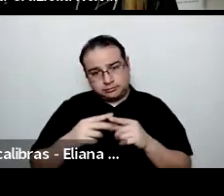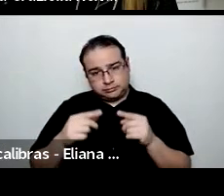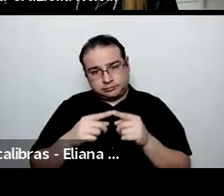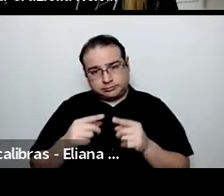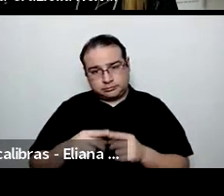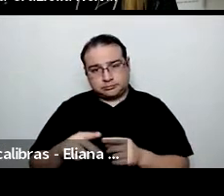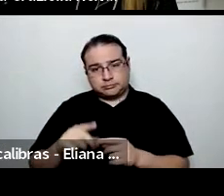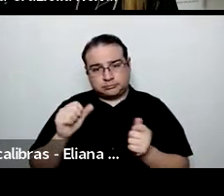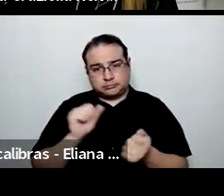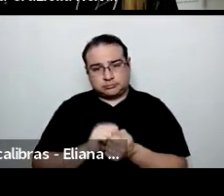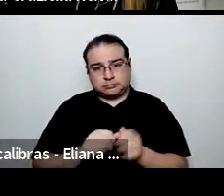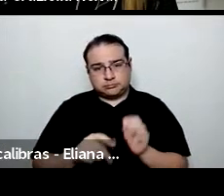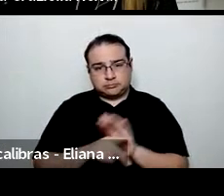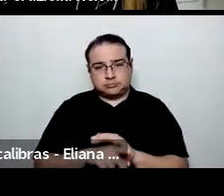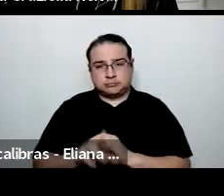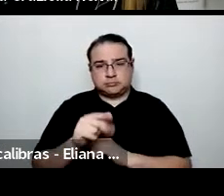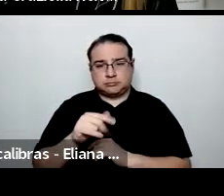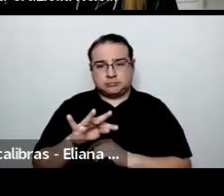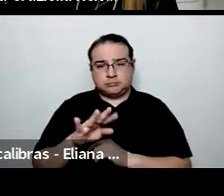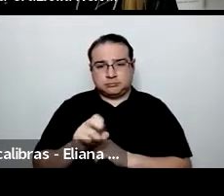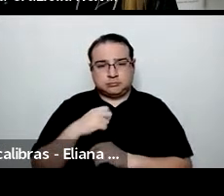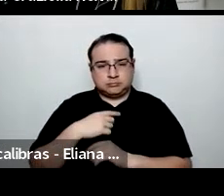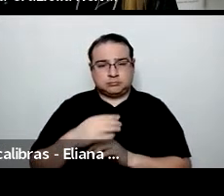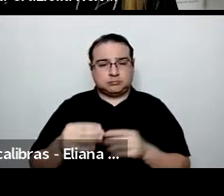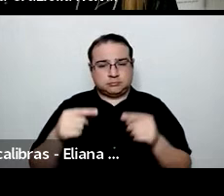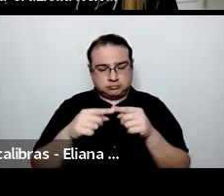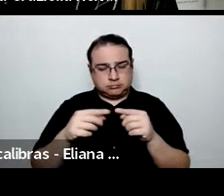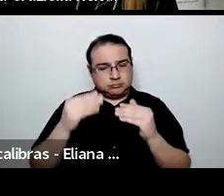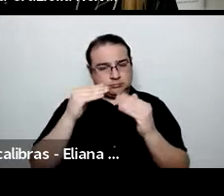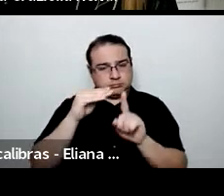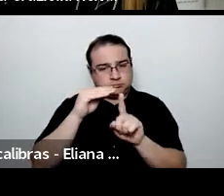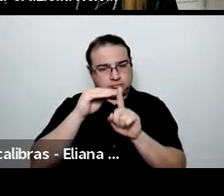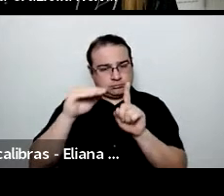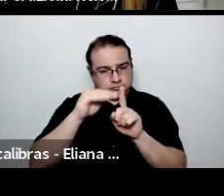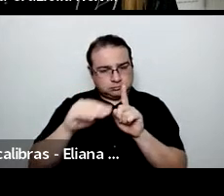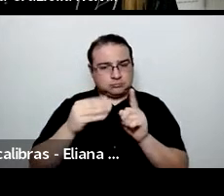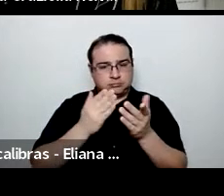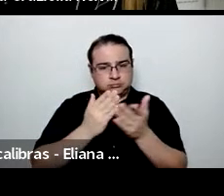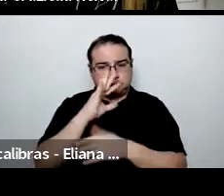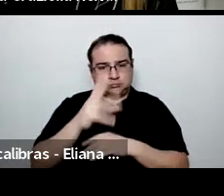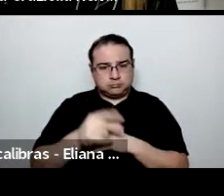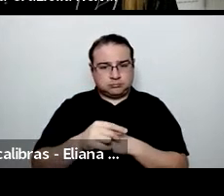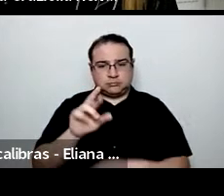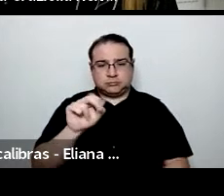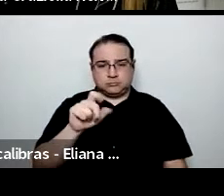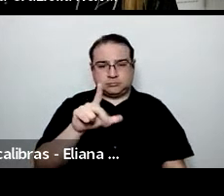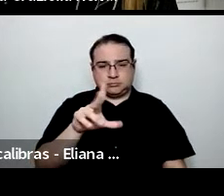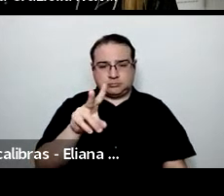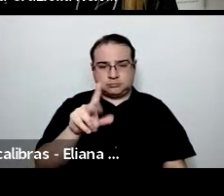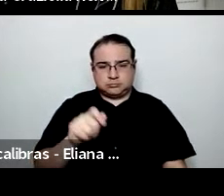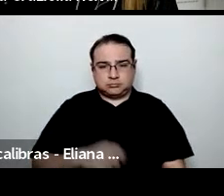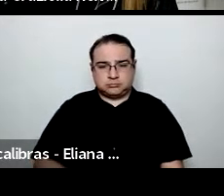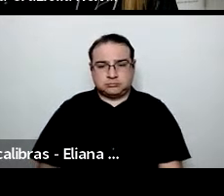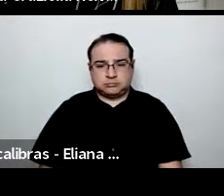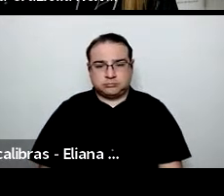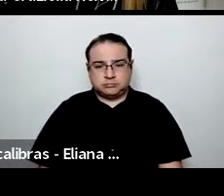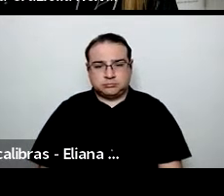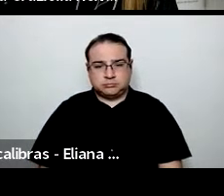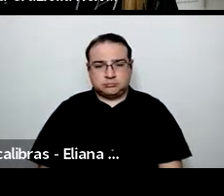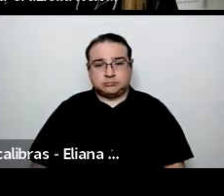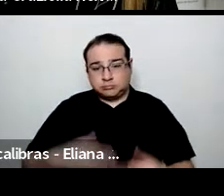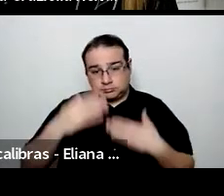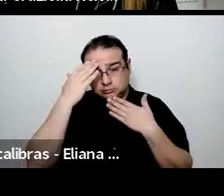detrimento do recorrente tô tô dando parcial provimento para aprovar as contas com ressalvas bom